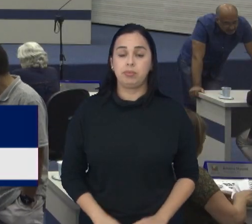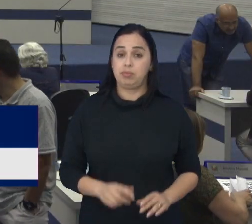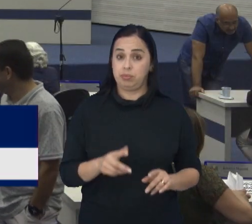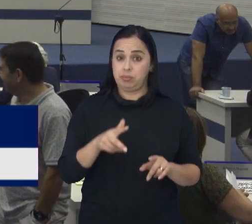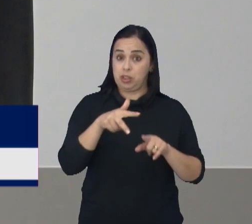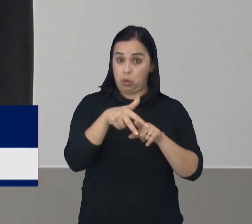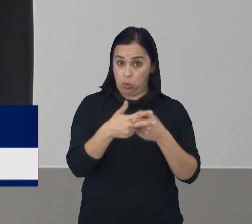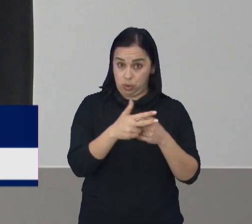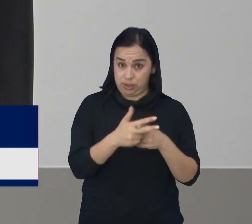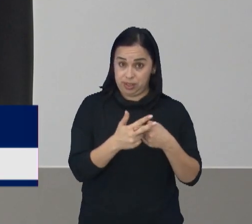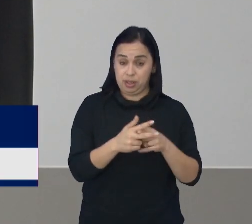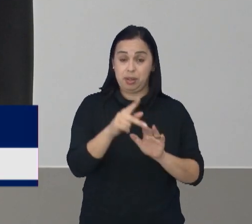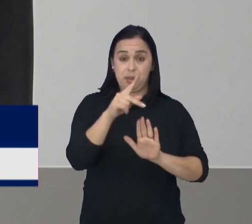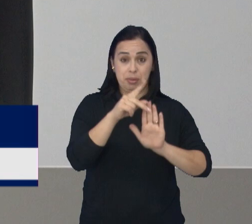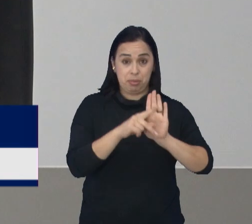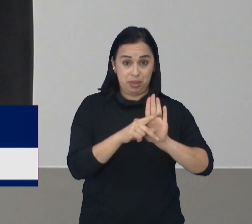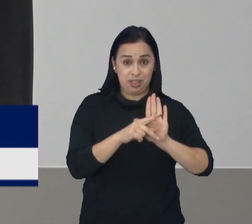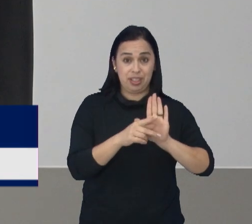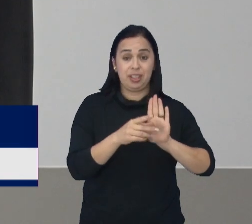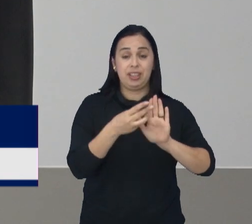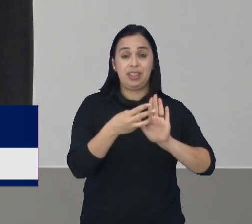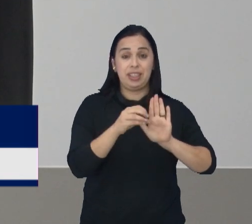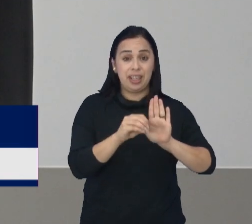Corrigindo, projeto número